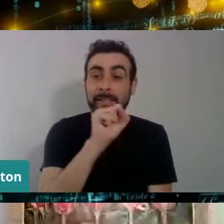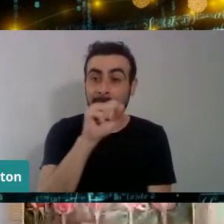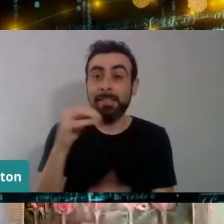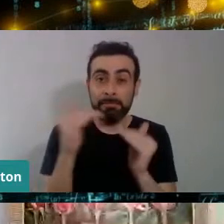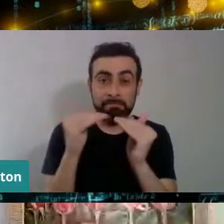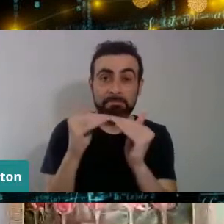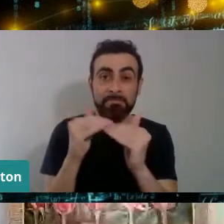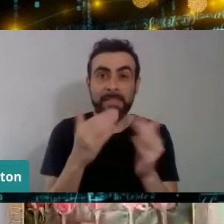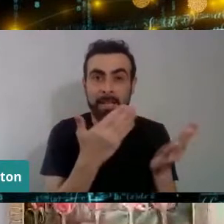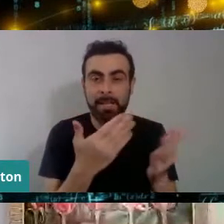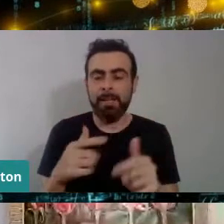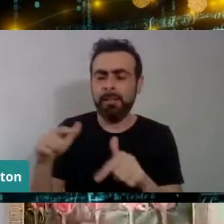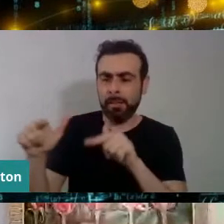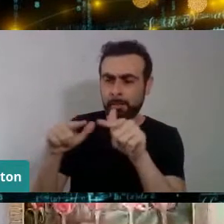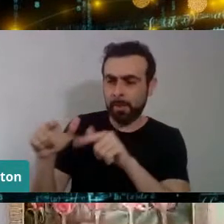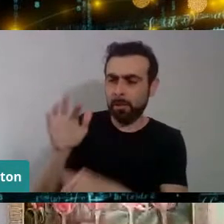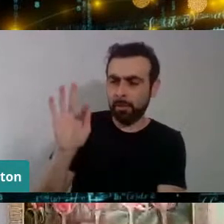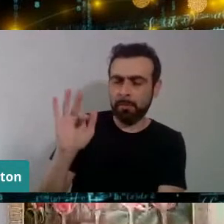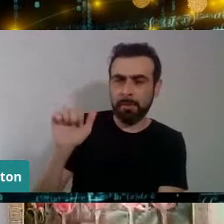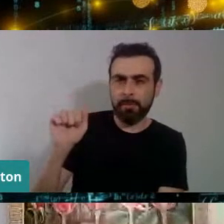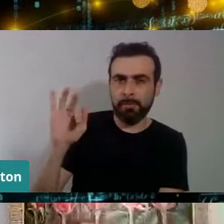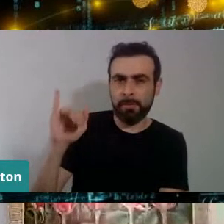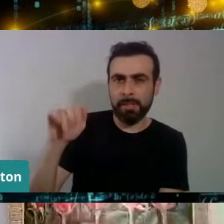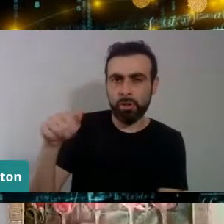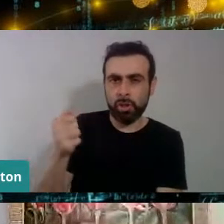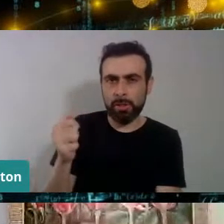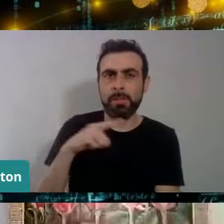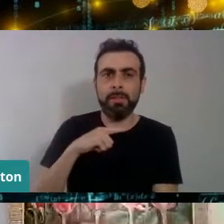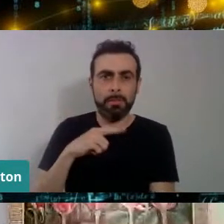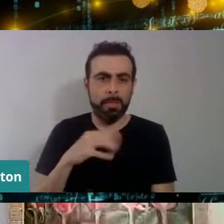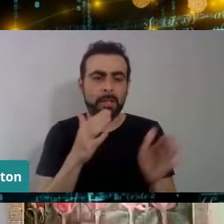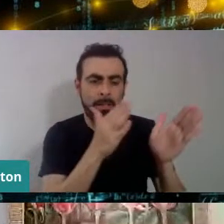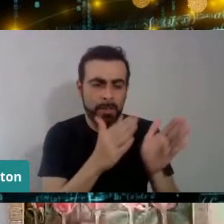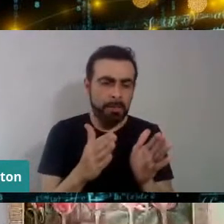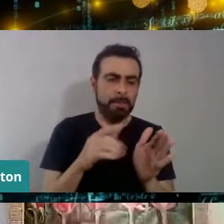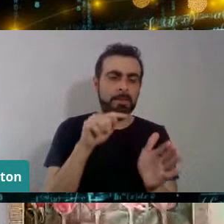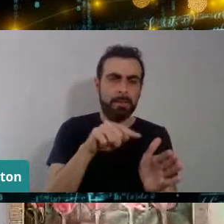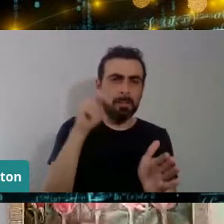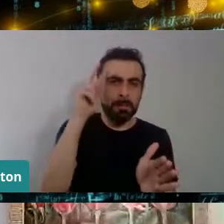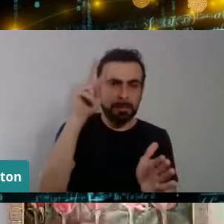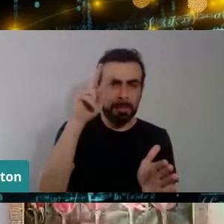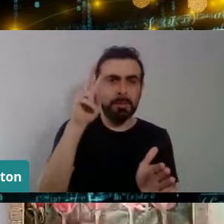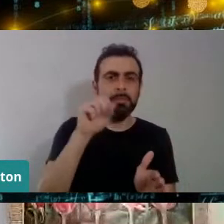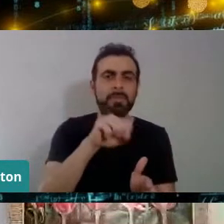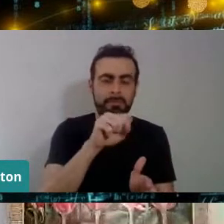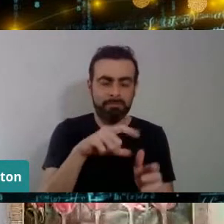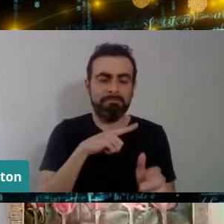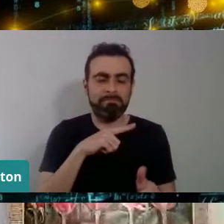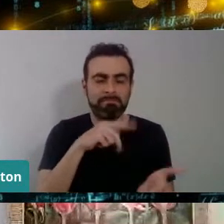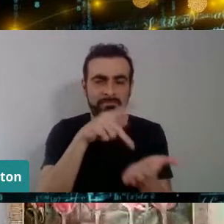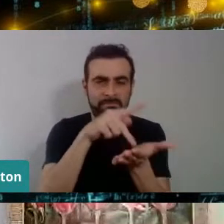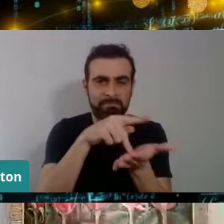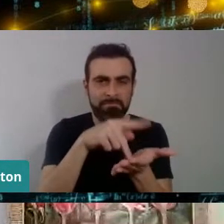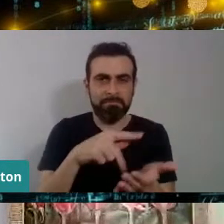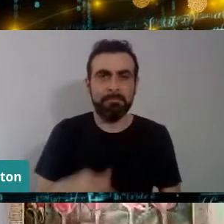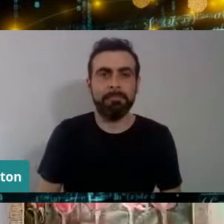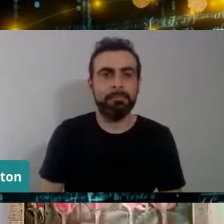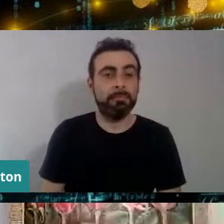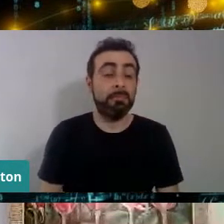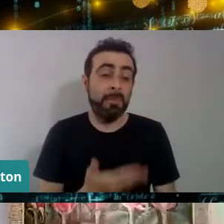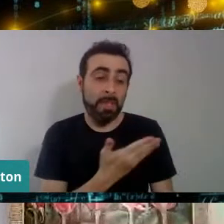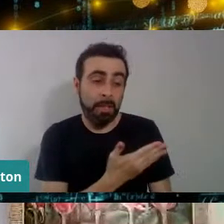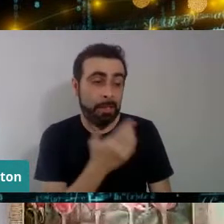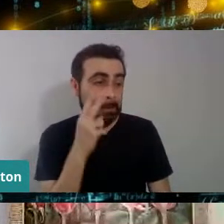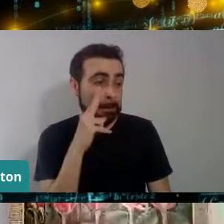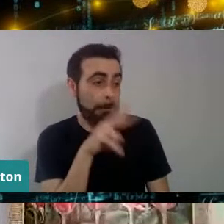Depois ele chegou a trabalhar na Fafija também, conosco. Não, né? Trabalhou um tempo lá, eu lembro dele lá, muito tempo. Eu acho que ele deve estar com algum